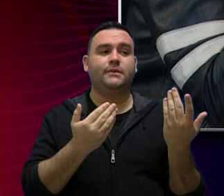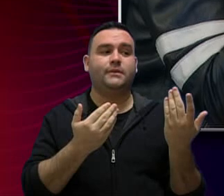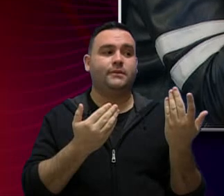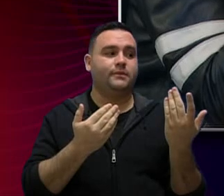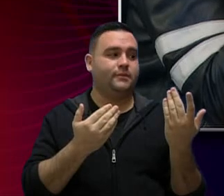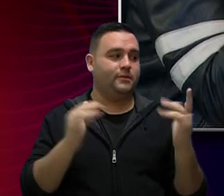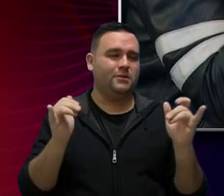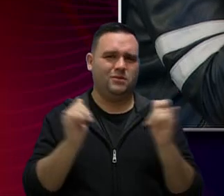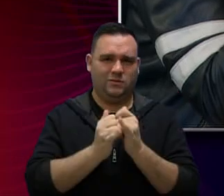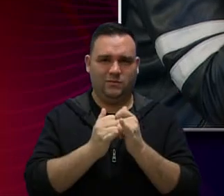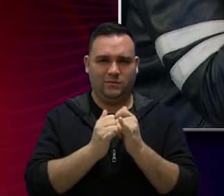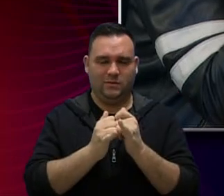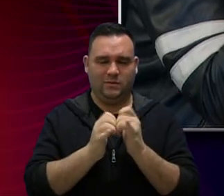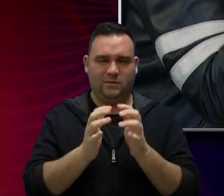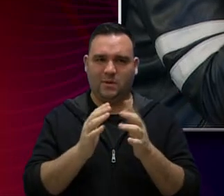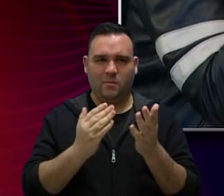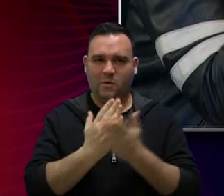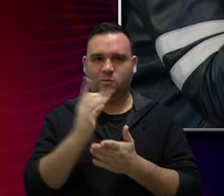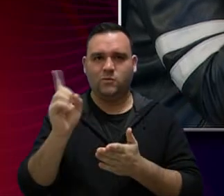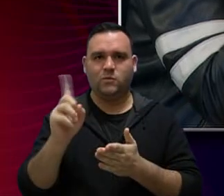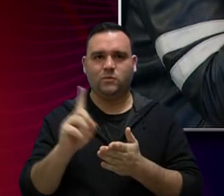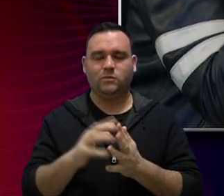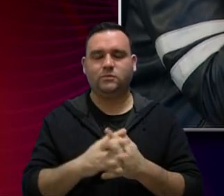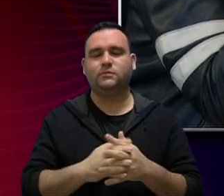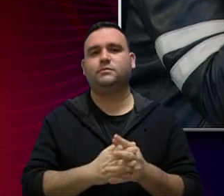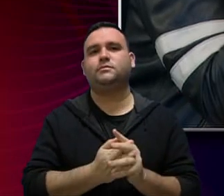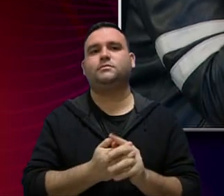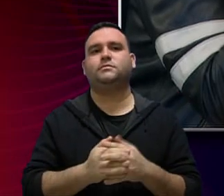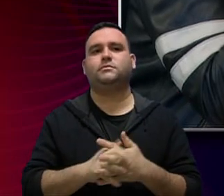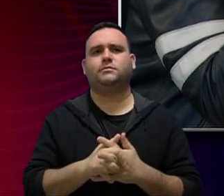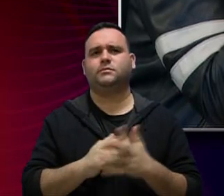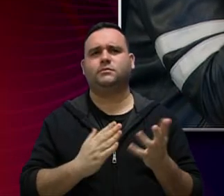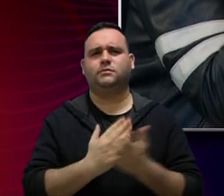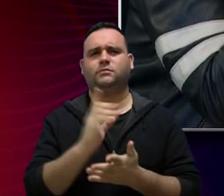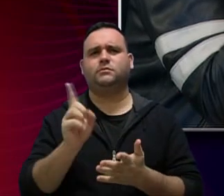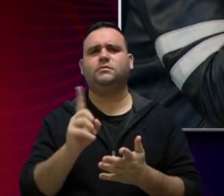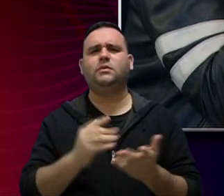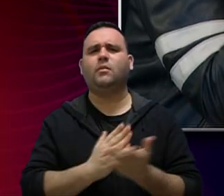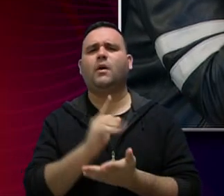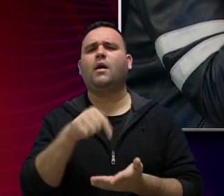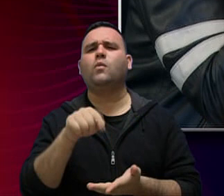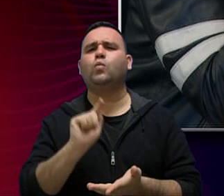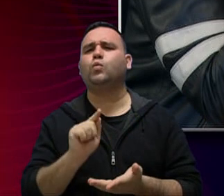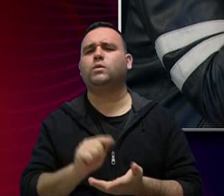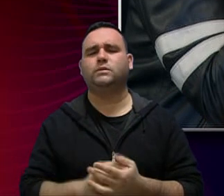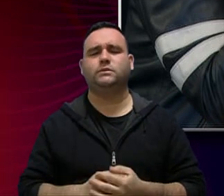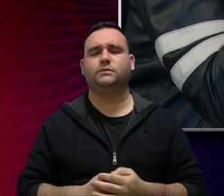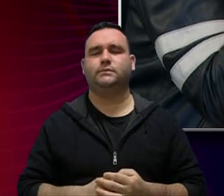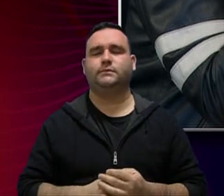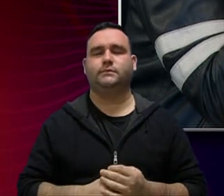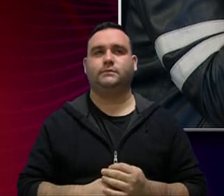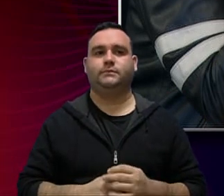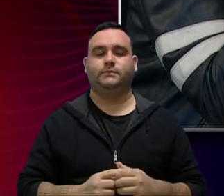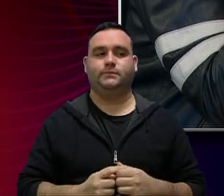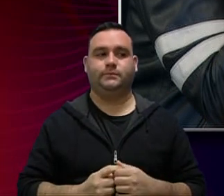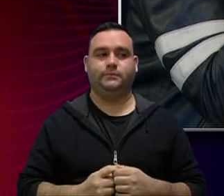anistia anistia não passou a neste ano passou que passou aqui